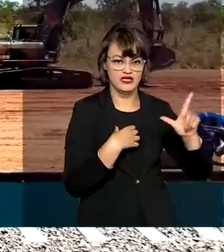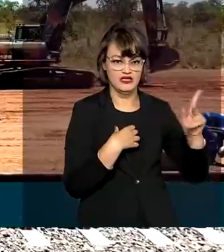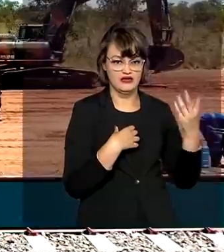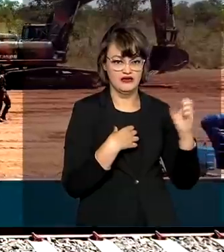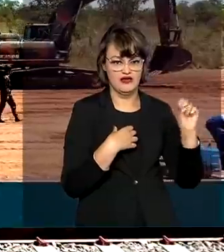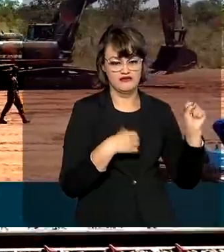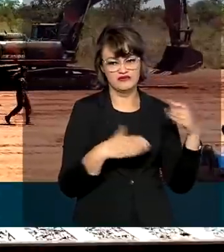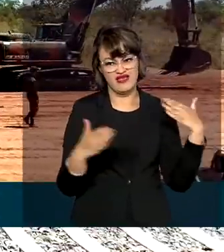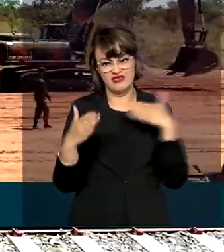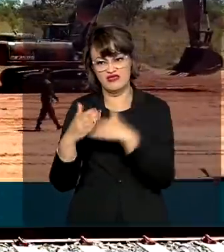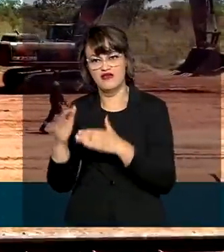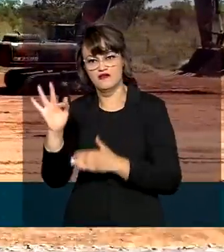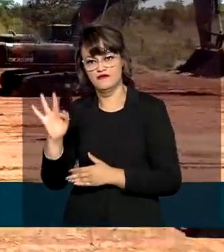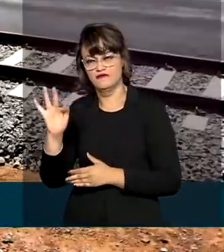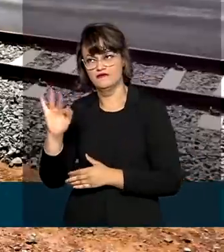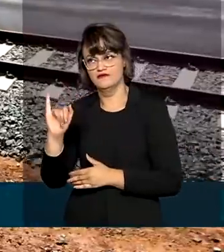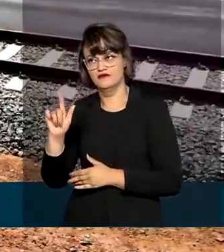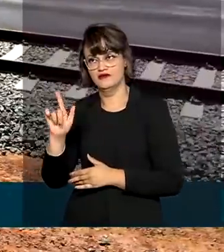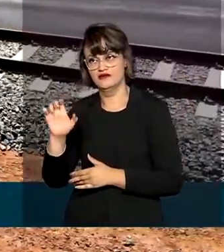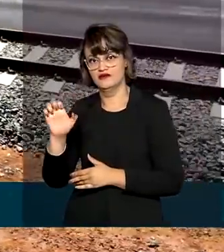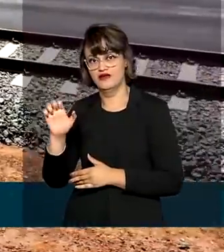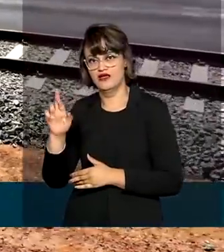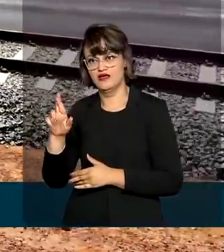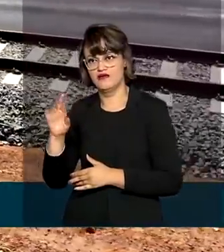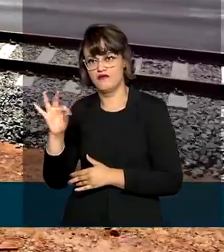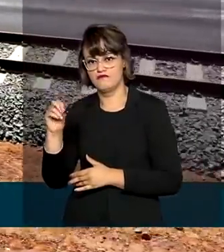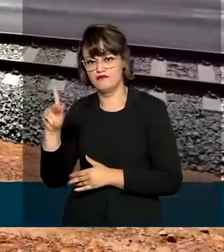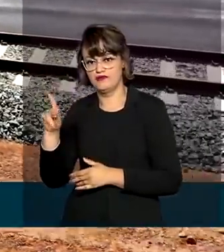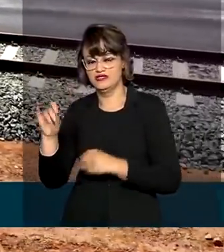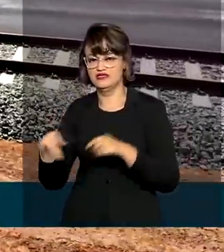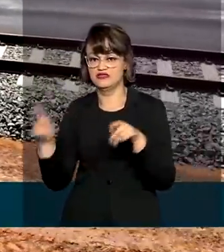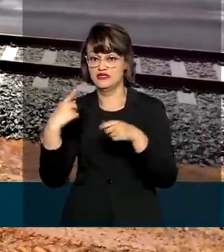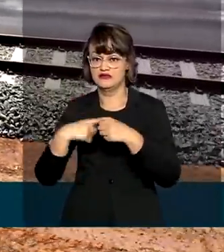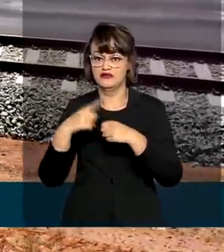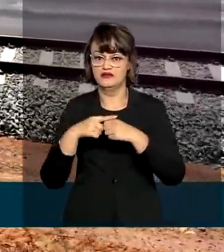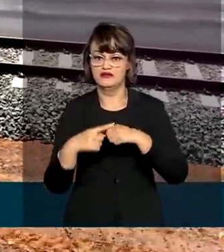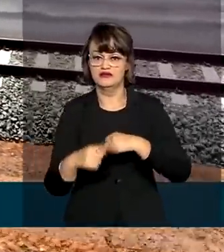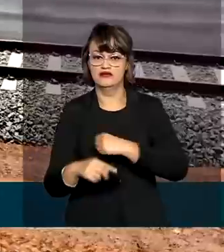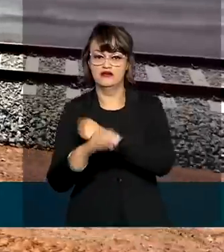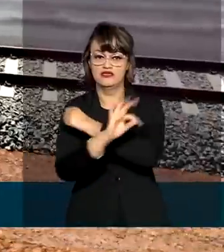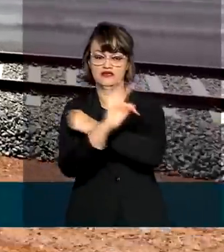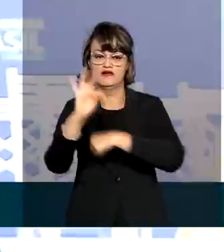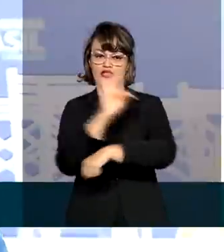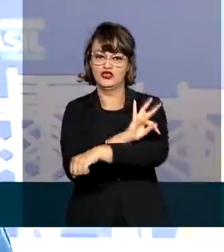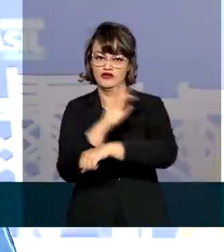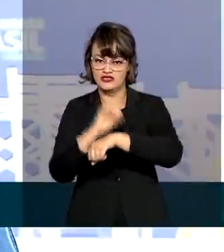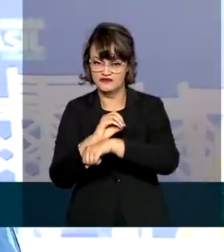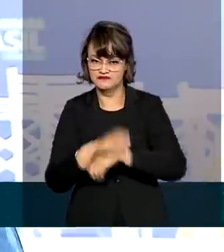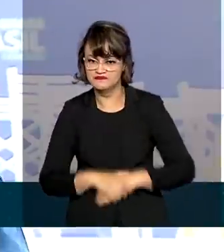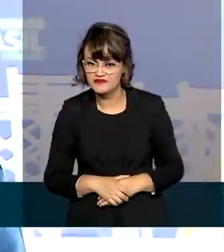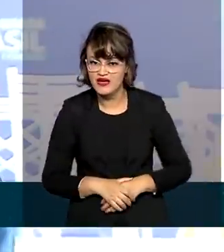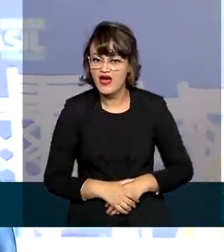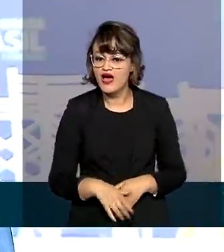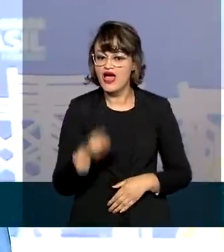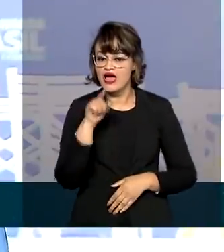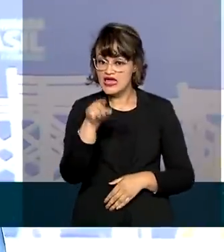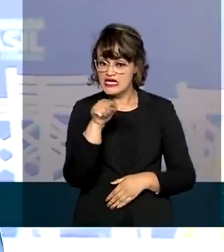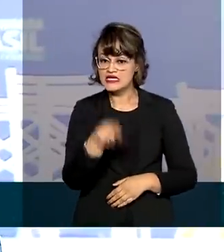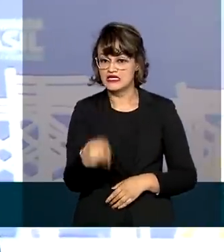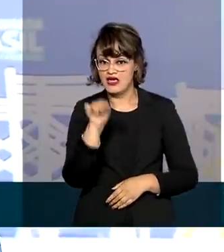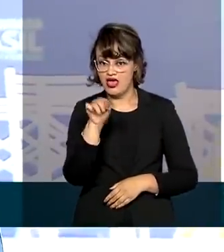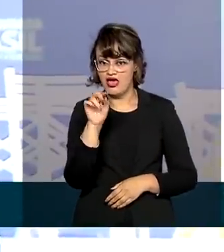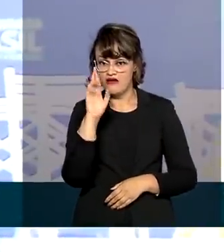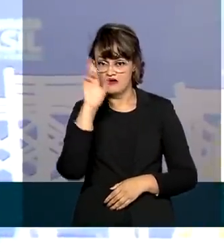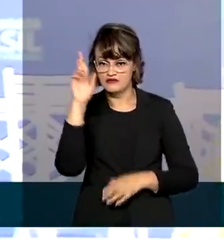chegar a Figueirópolis, no Tocantins, com um investimento previsto de cerca de 9 bilhões de reais. Kleber, que é produtor rural,